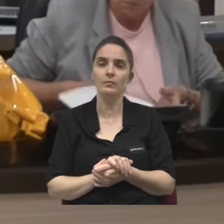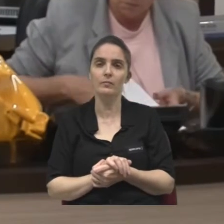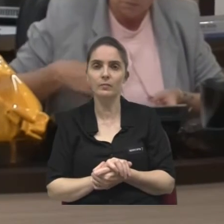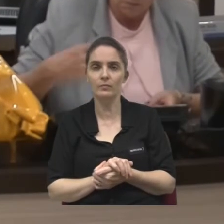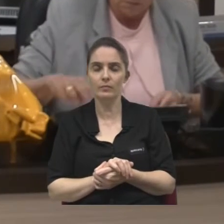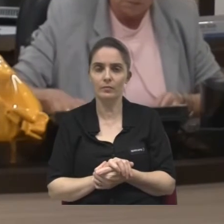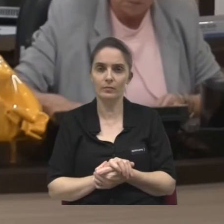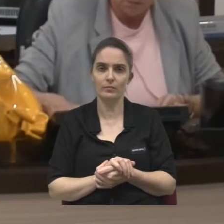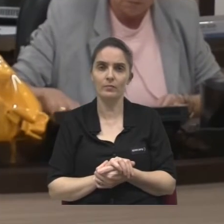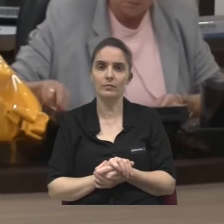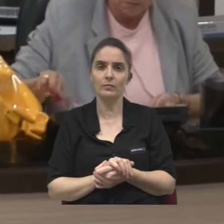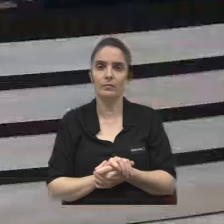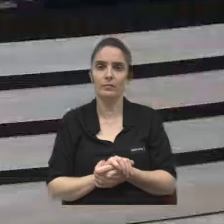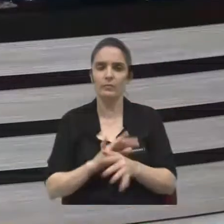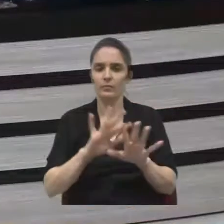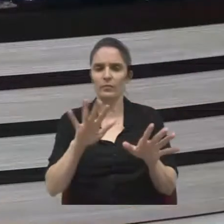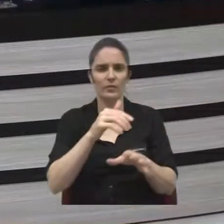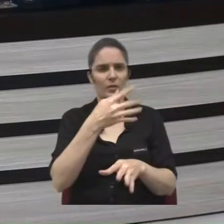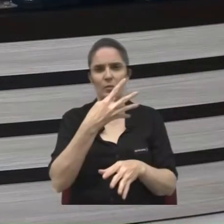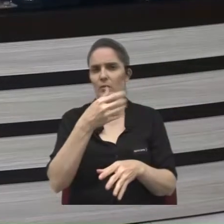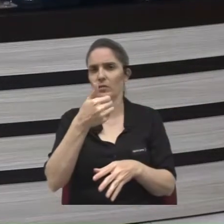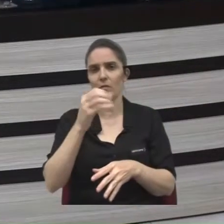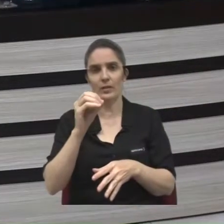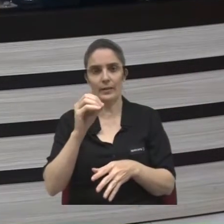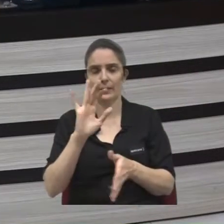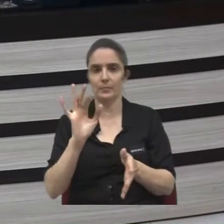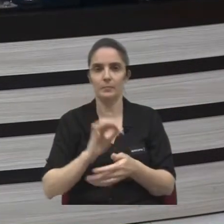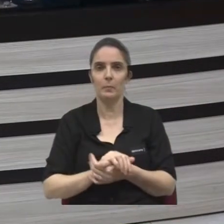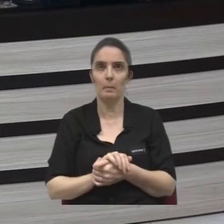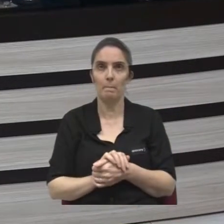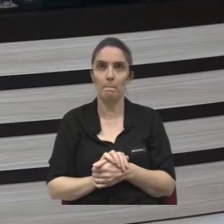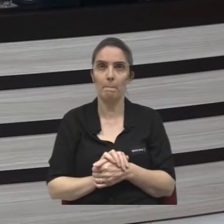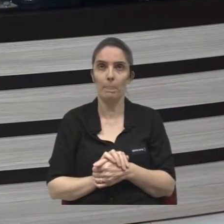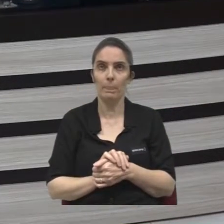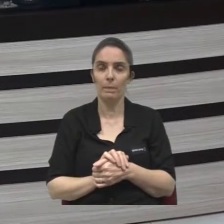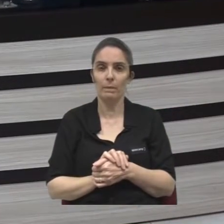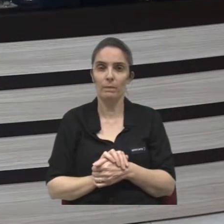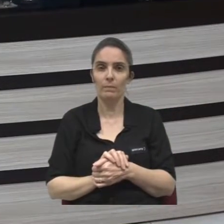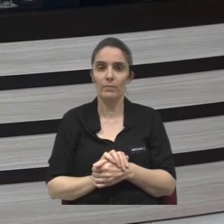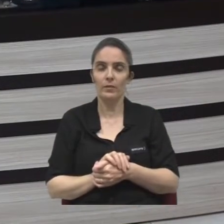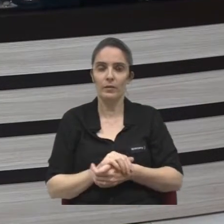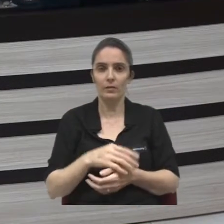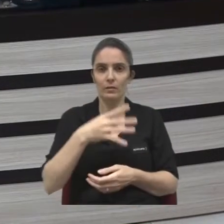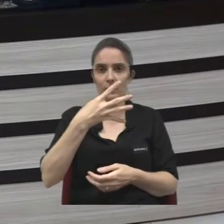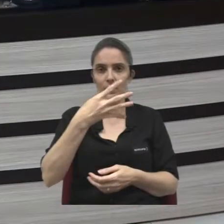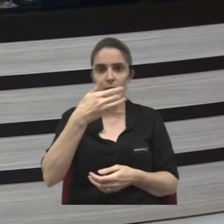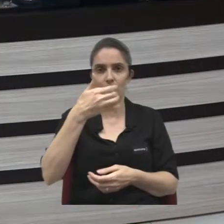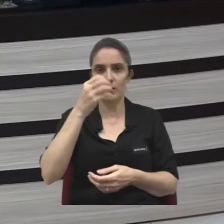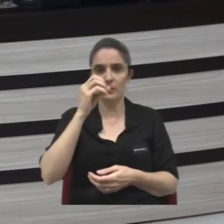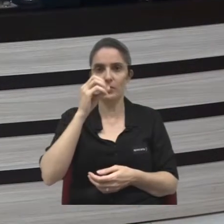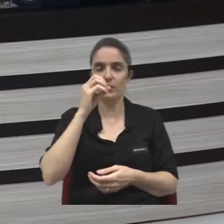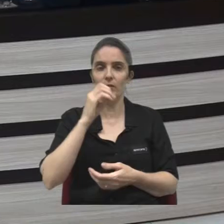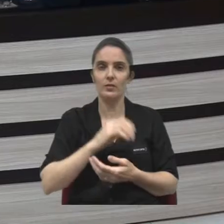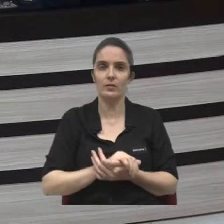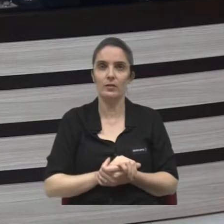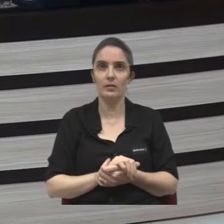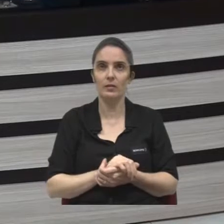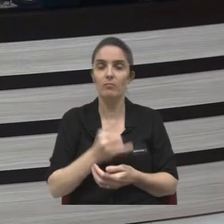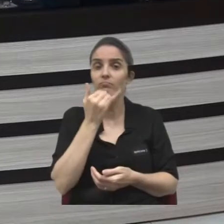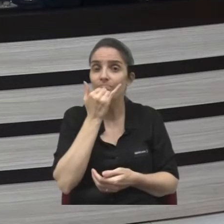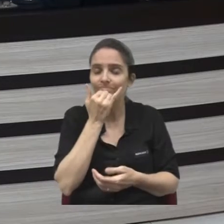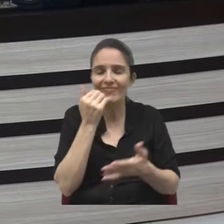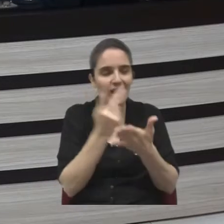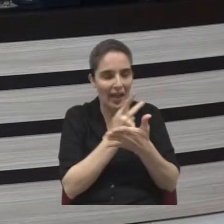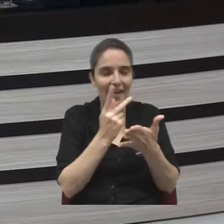Okay. Esse é o 410. Leitura 410. Requerimento 410, perdão pelo equívoco. Requerimento